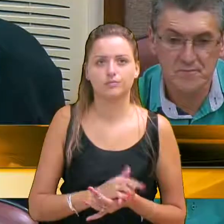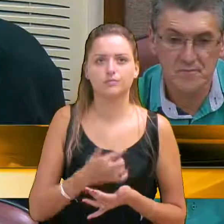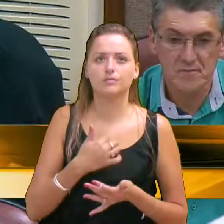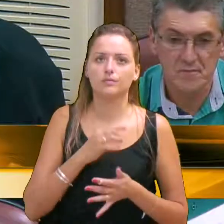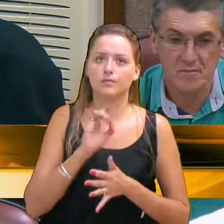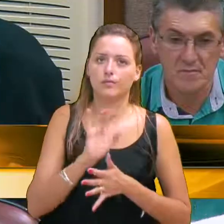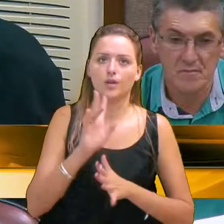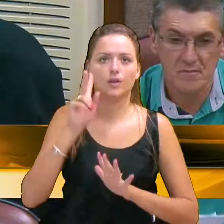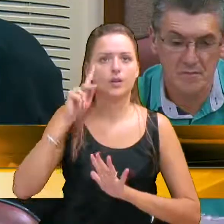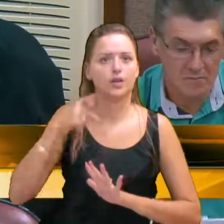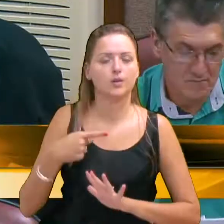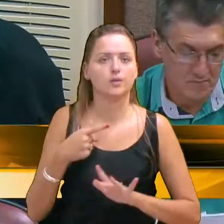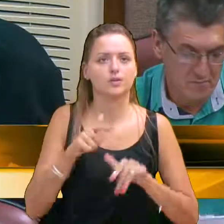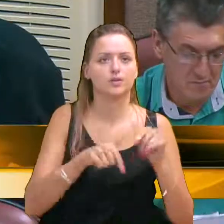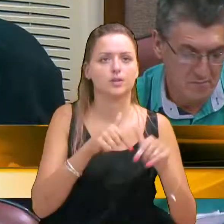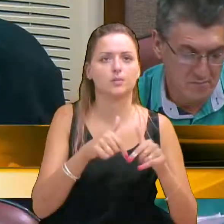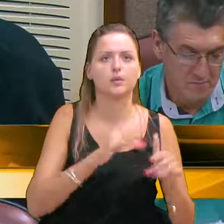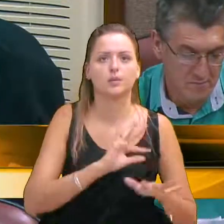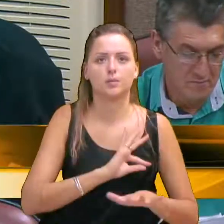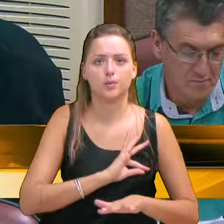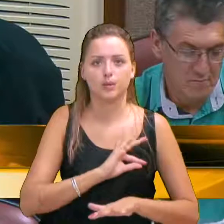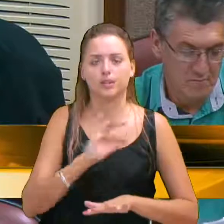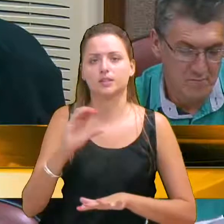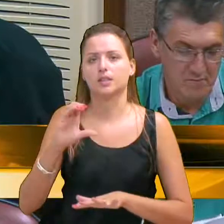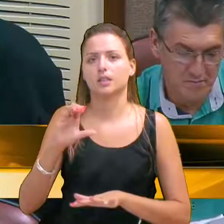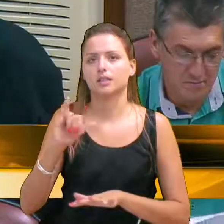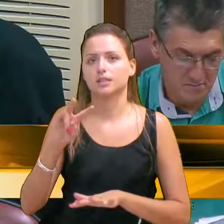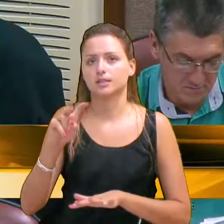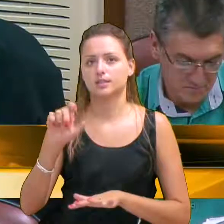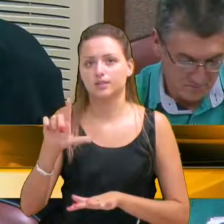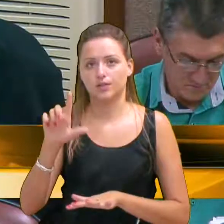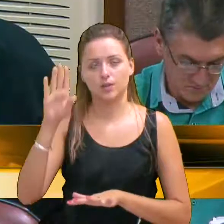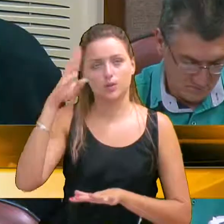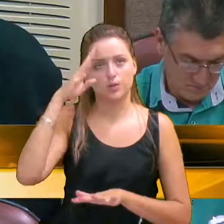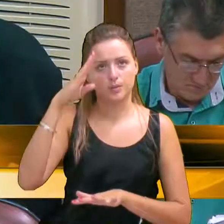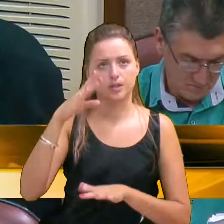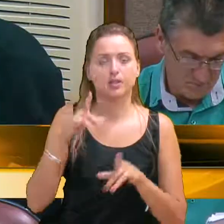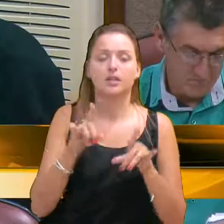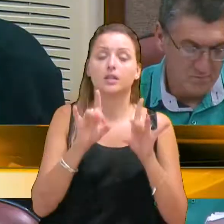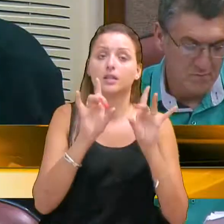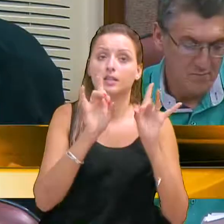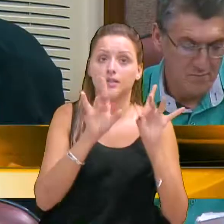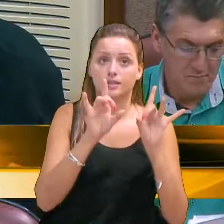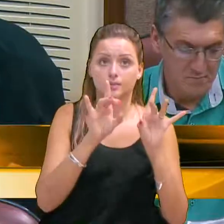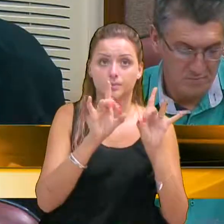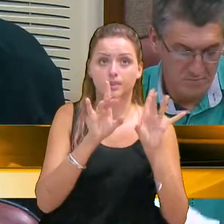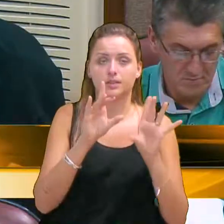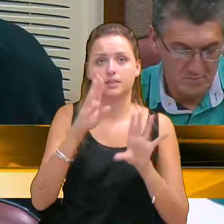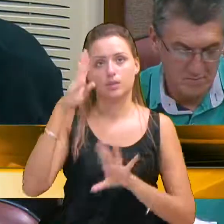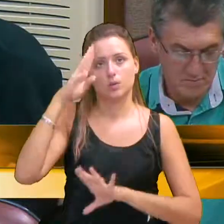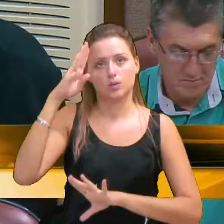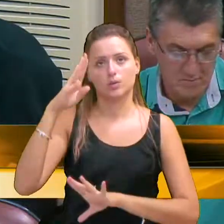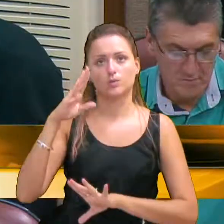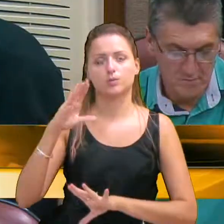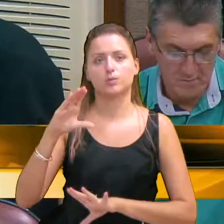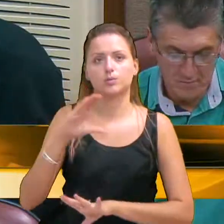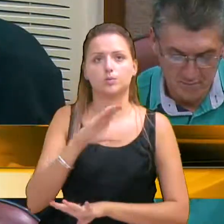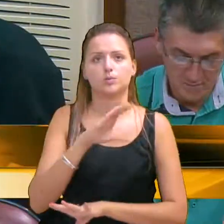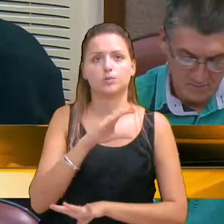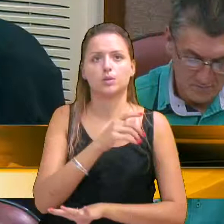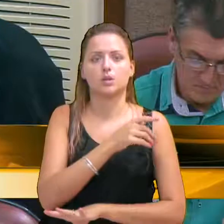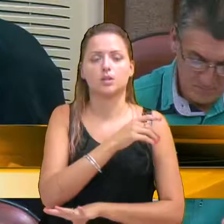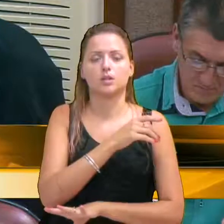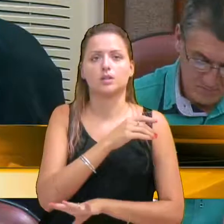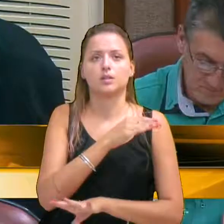reconhecer o trabalho da Brigada, da Civil, de todas as forças, em especial ao capitão Márcio Leandro da Silva,